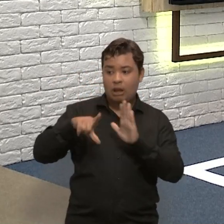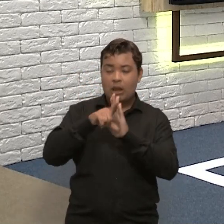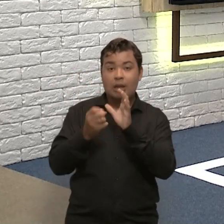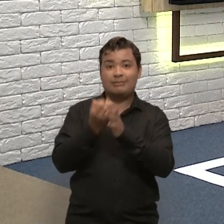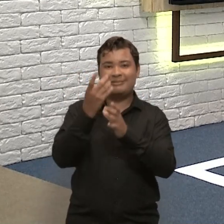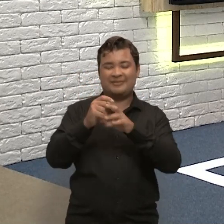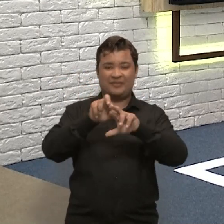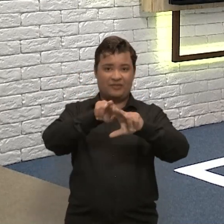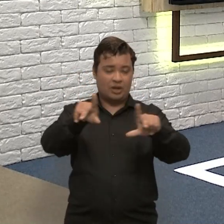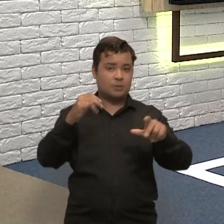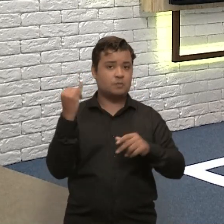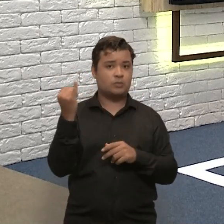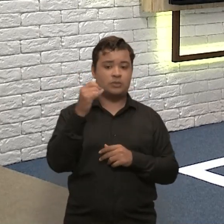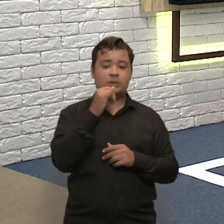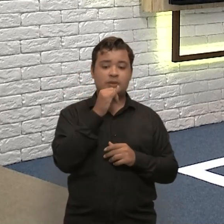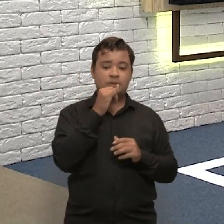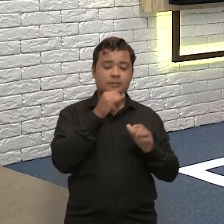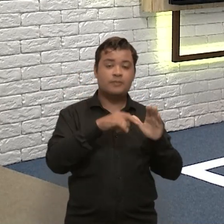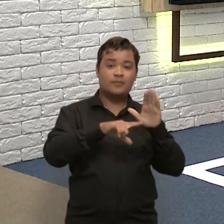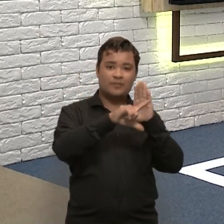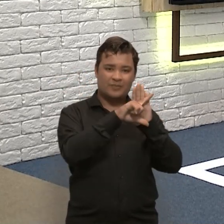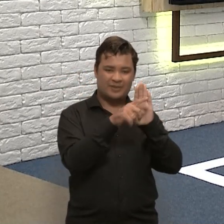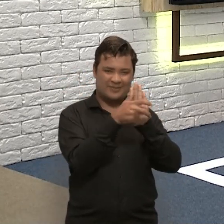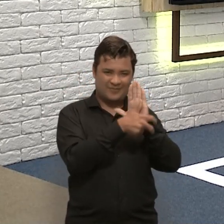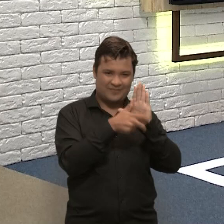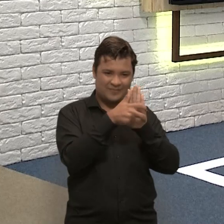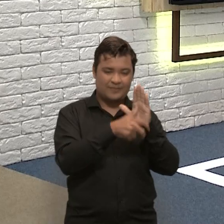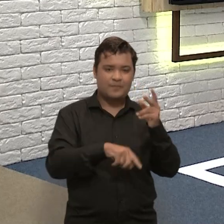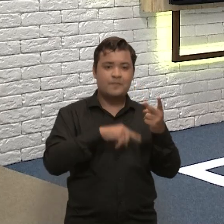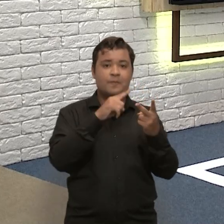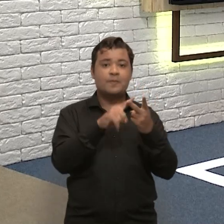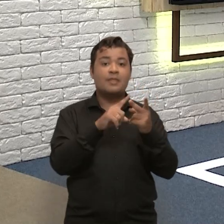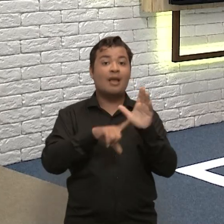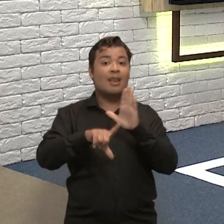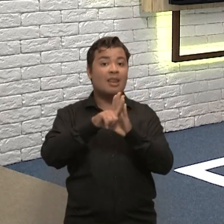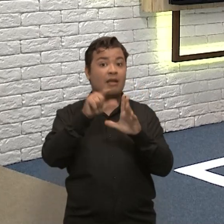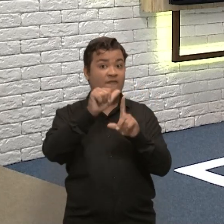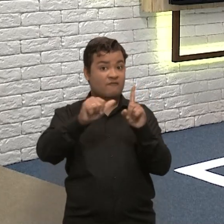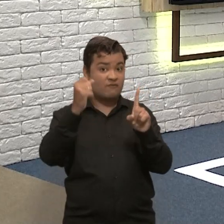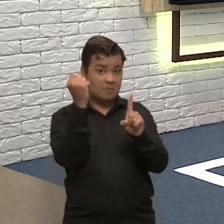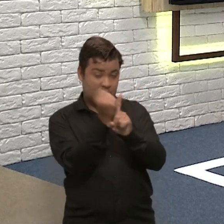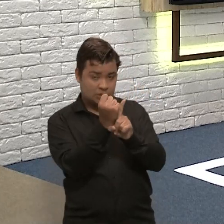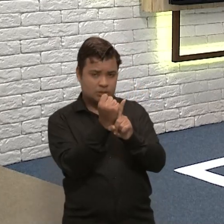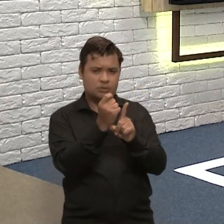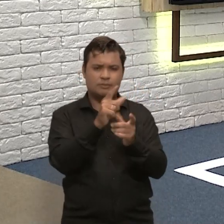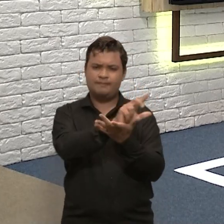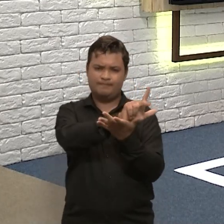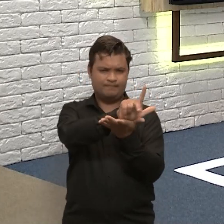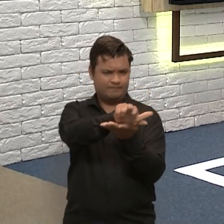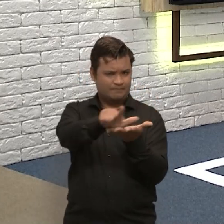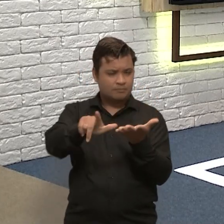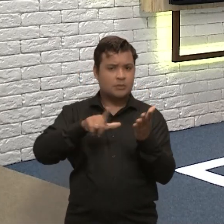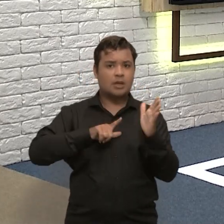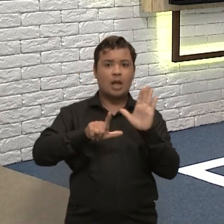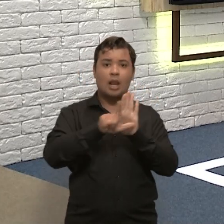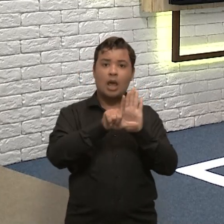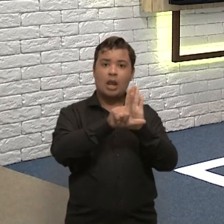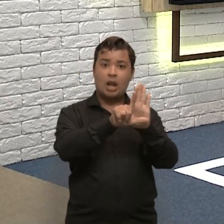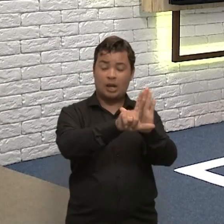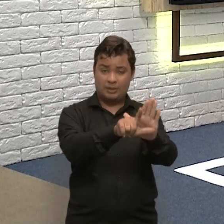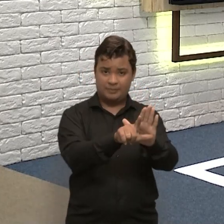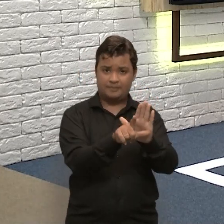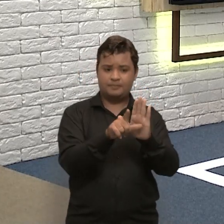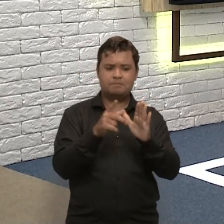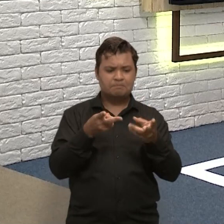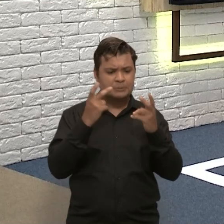Maria da Penha, a Lei do Feminicídio. De que forma que você entende esse avanço e esse avanço